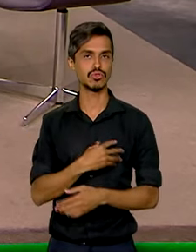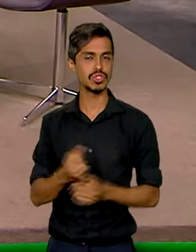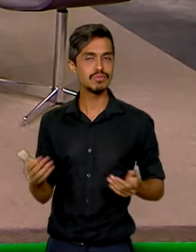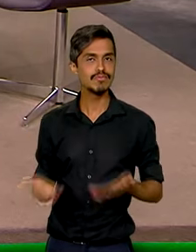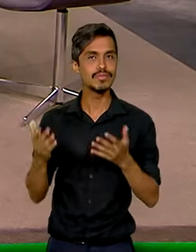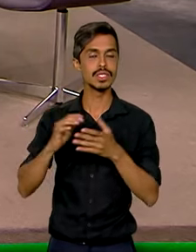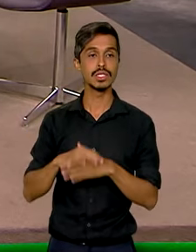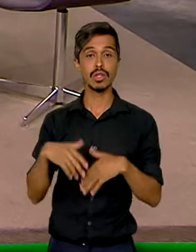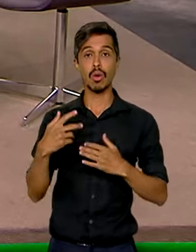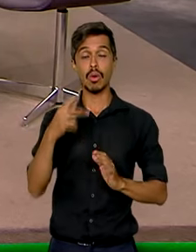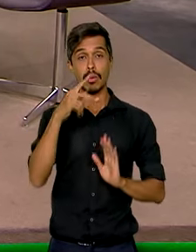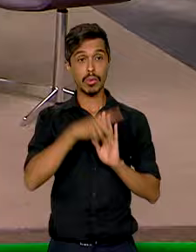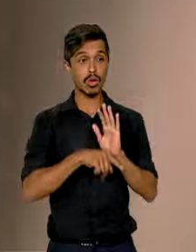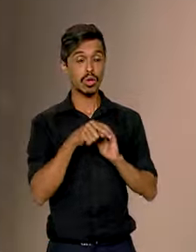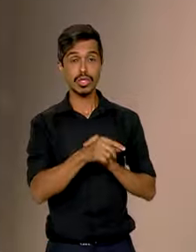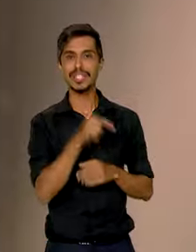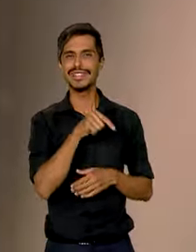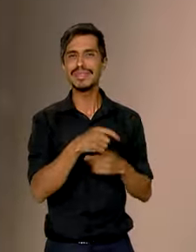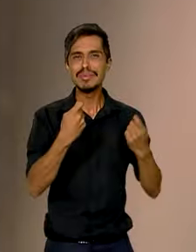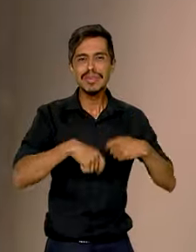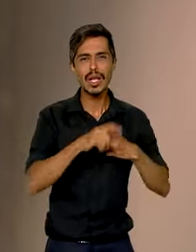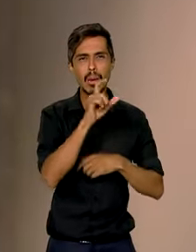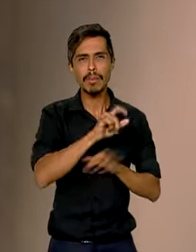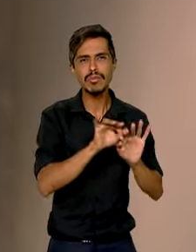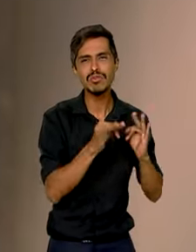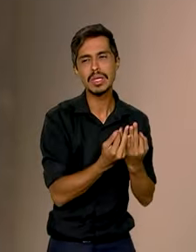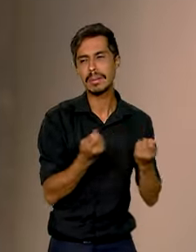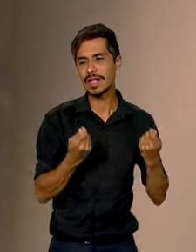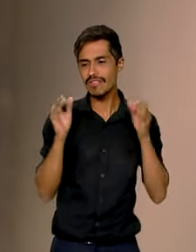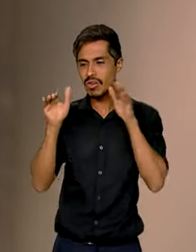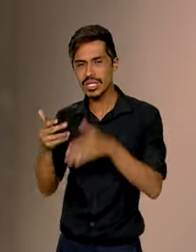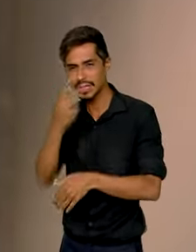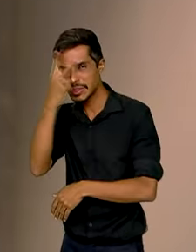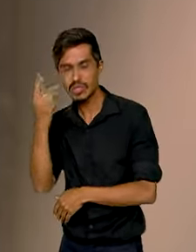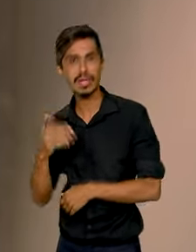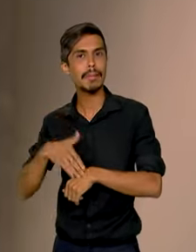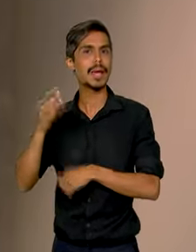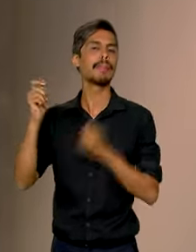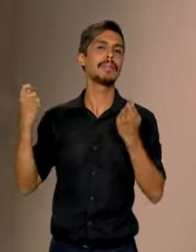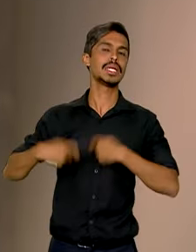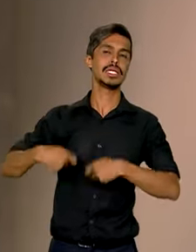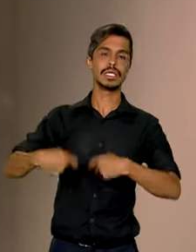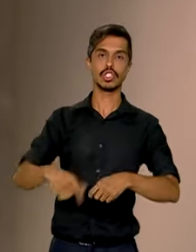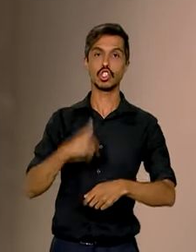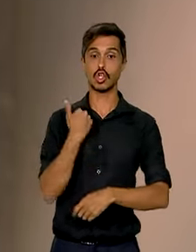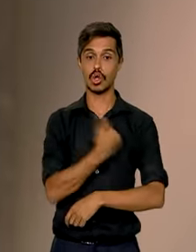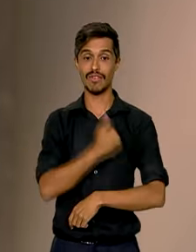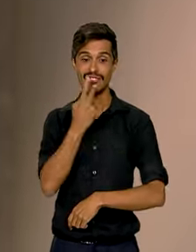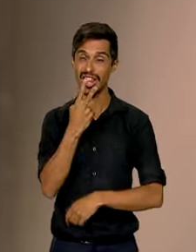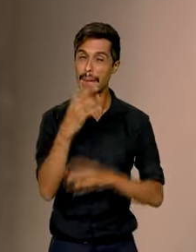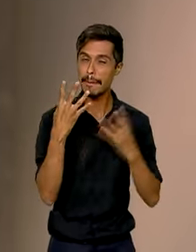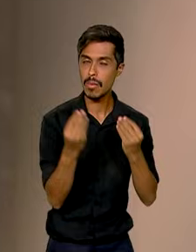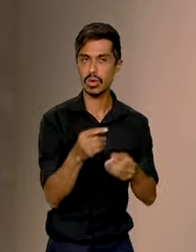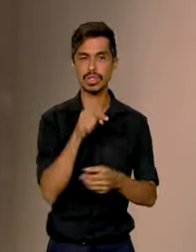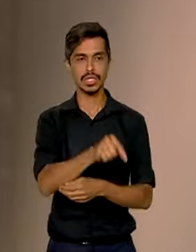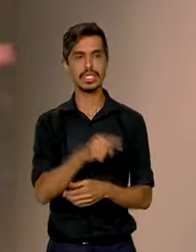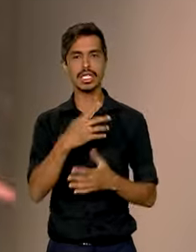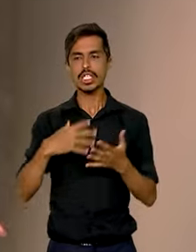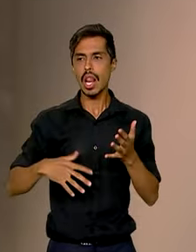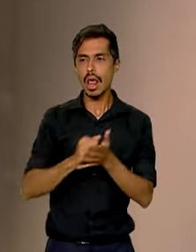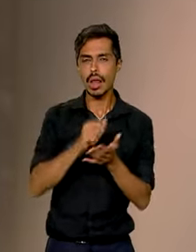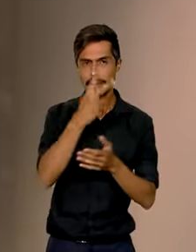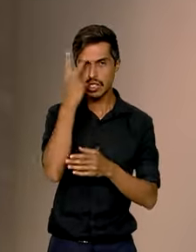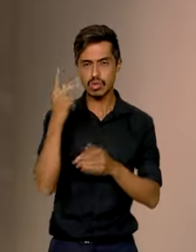Família, ele precisa ser para as pessoas que mais precisam. Sabe, é isso que a gente fala muito, assim, para os cadastradores